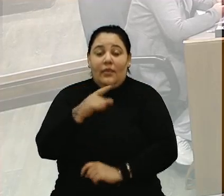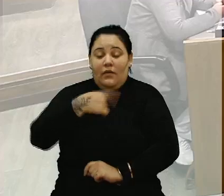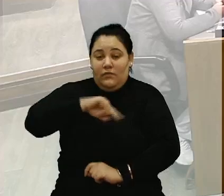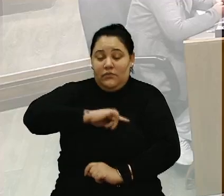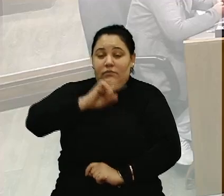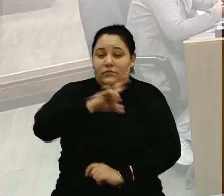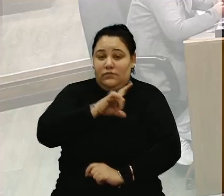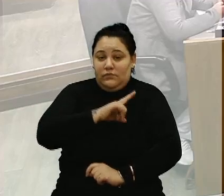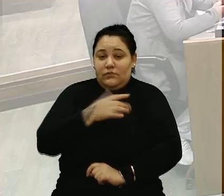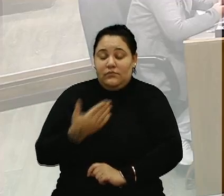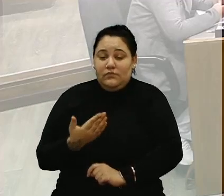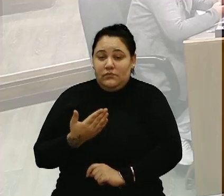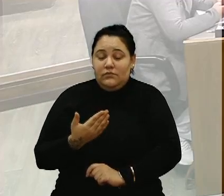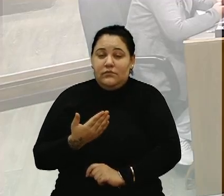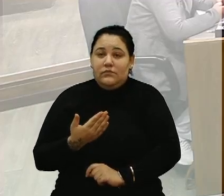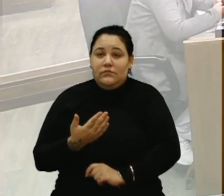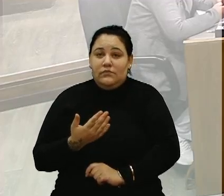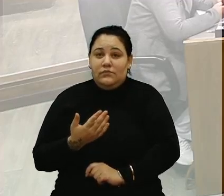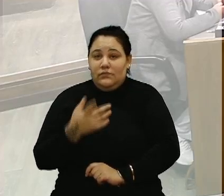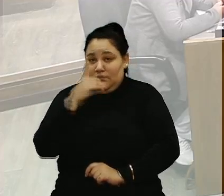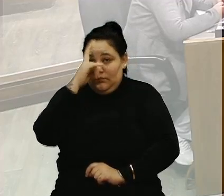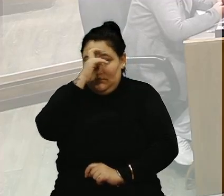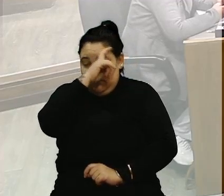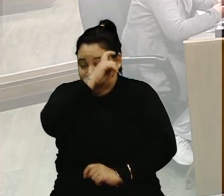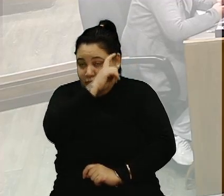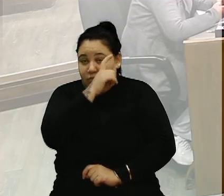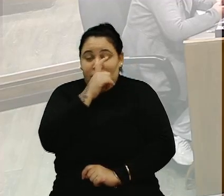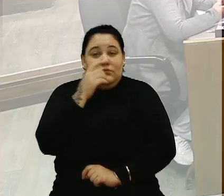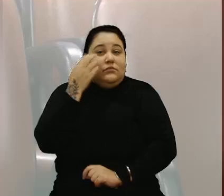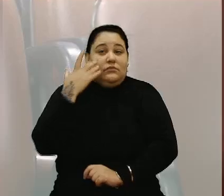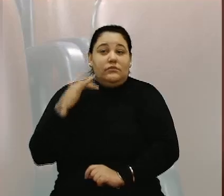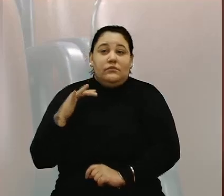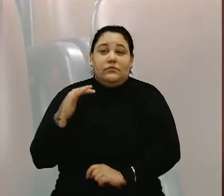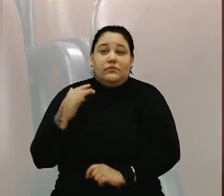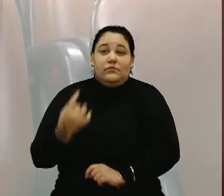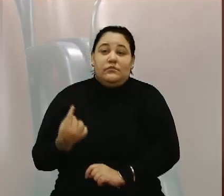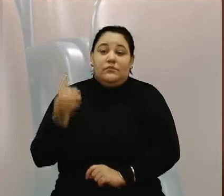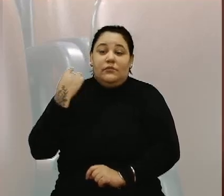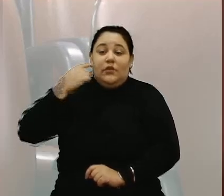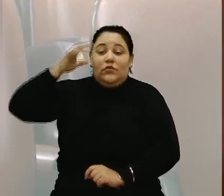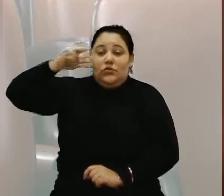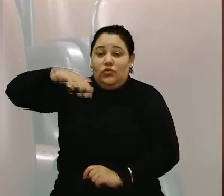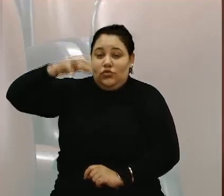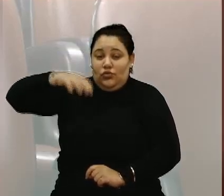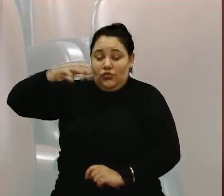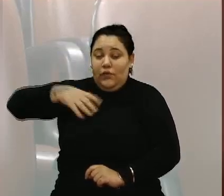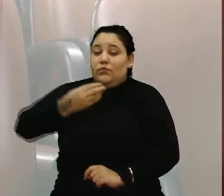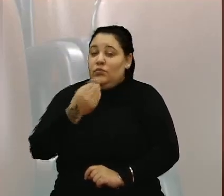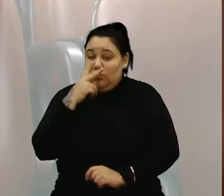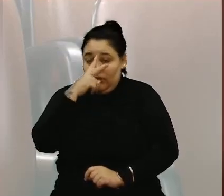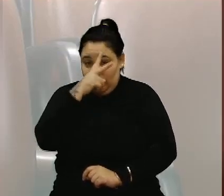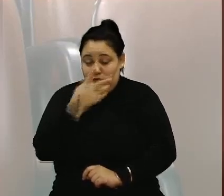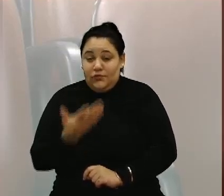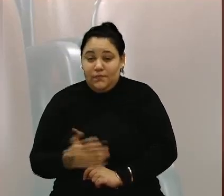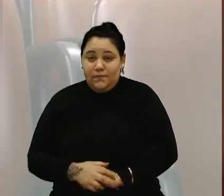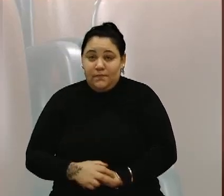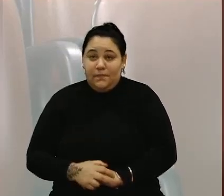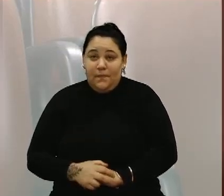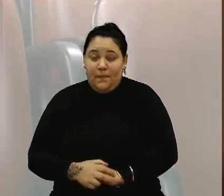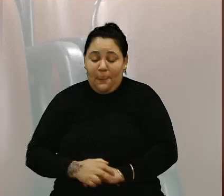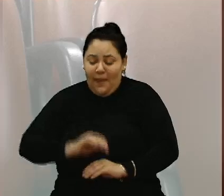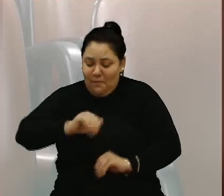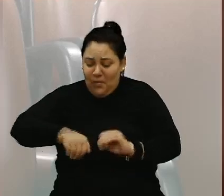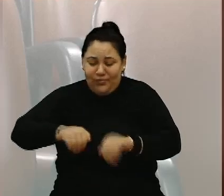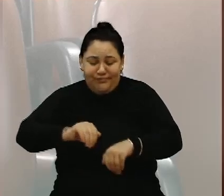Tivemos uma grande dificuldade dias atrás, chuva muito forte. Abriu muitos e